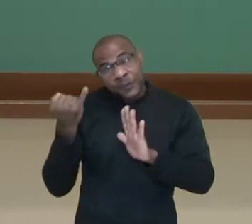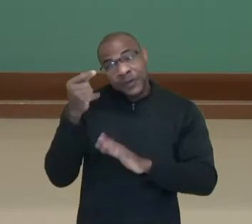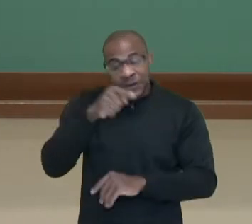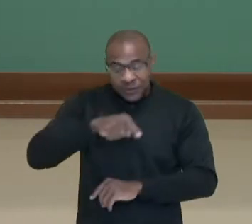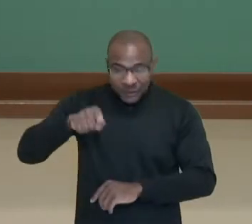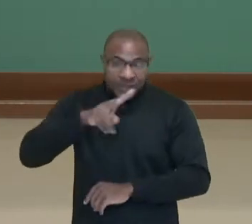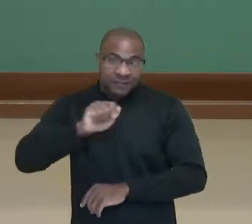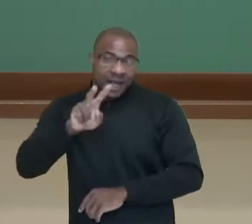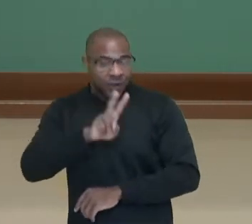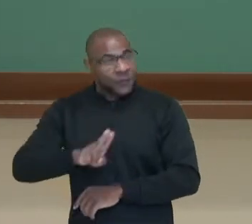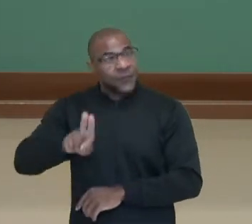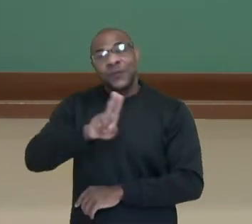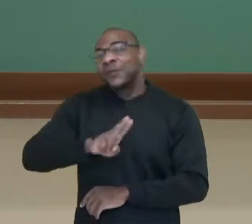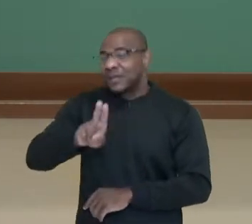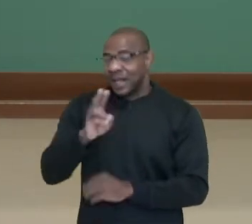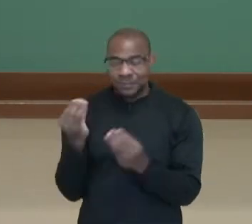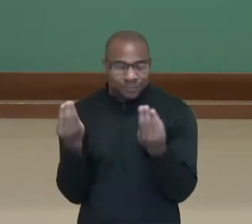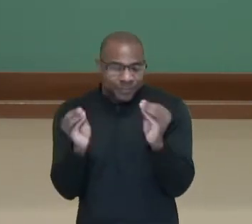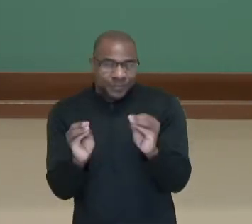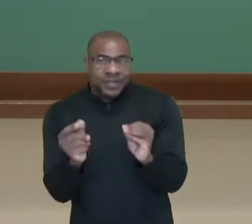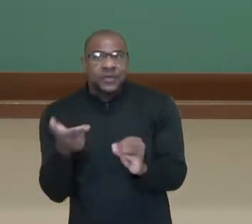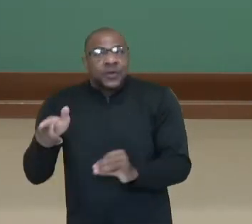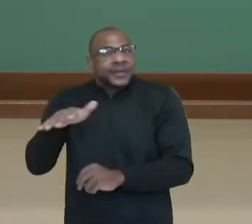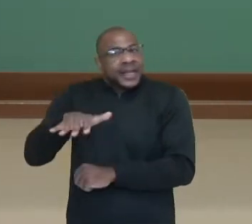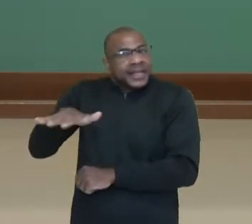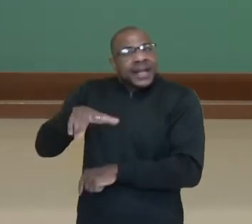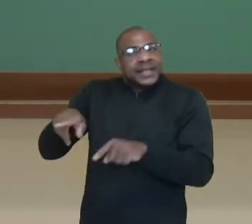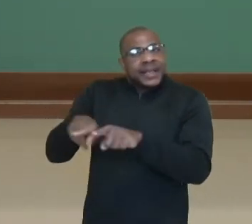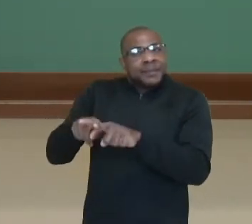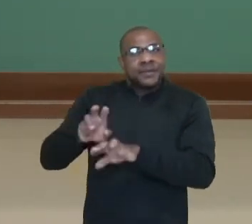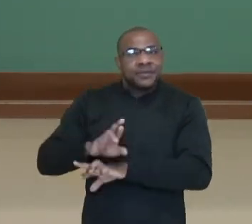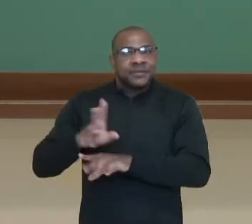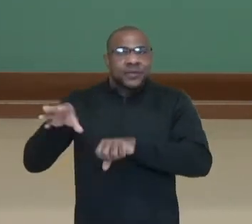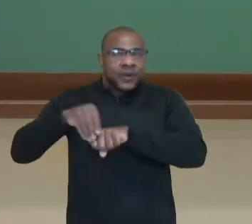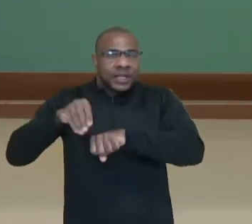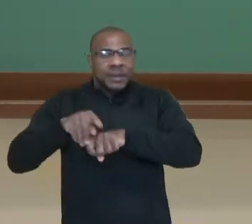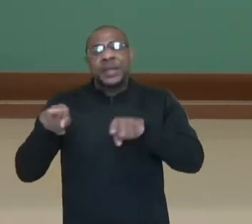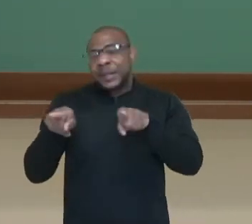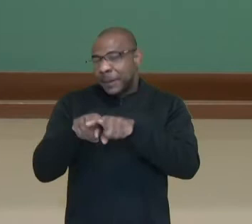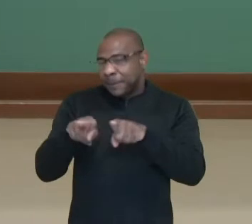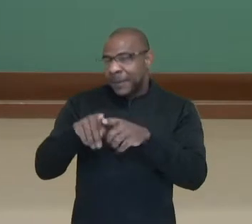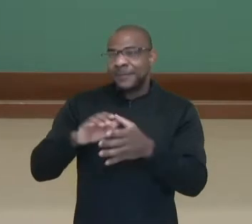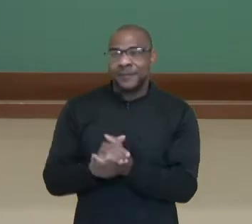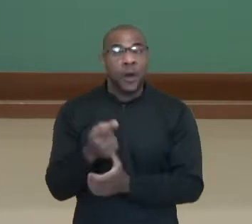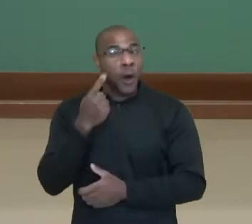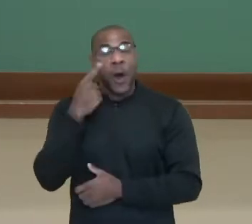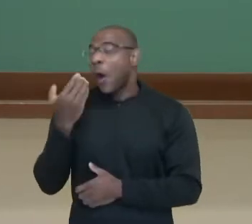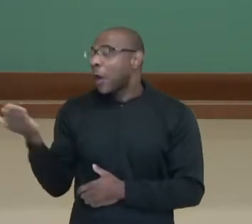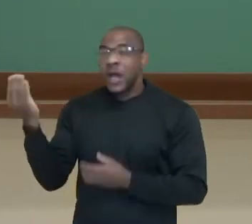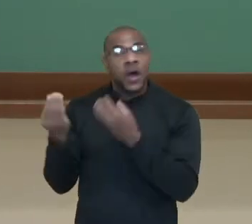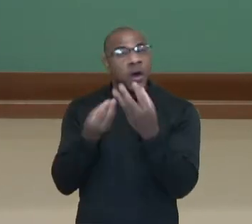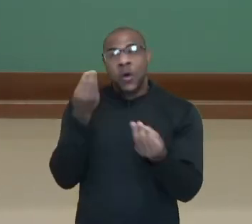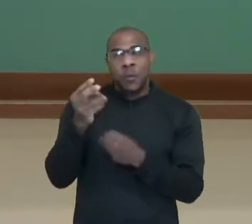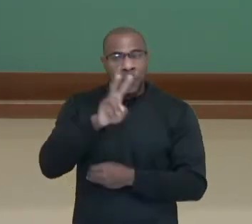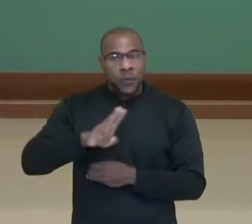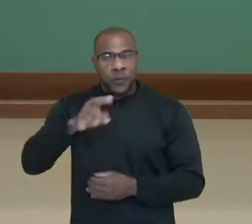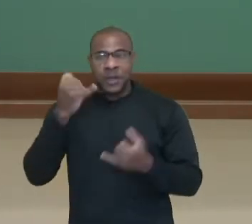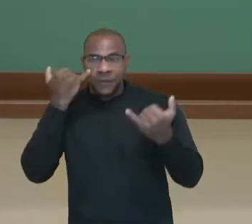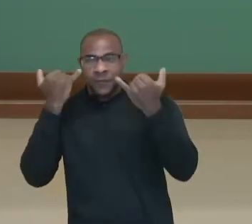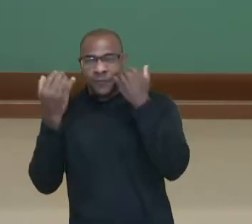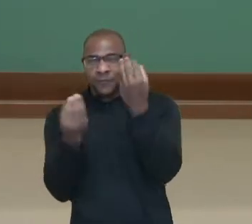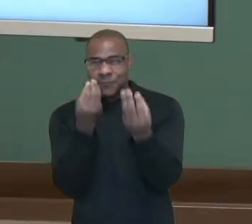vai usá-lo e aplicá-lo em outras áreas de conhecimento também. Vamos ver como é uma função